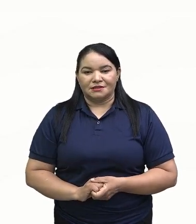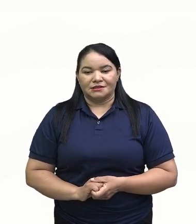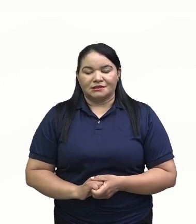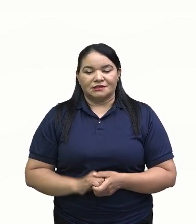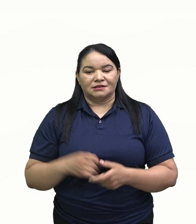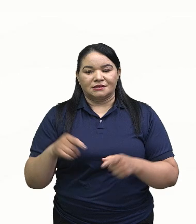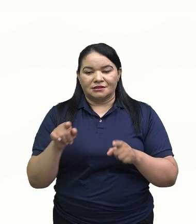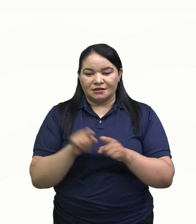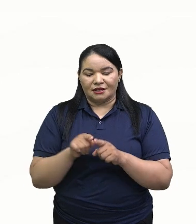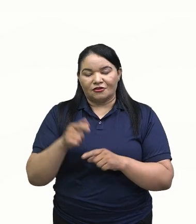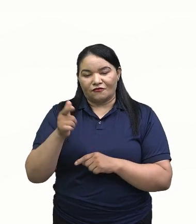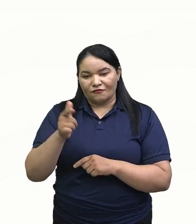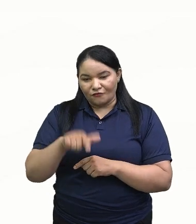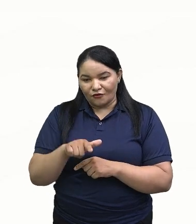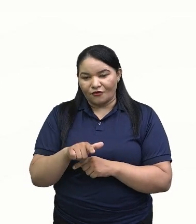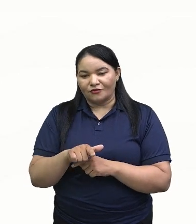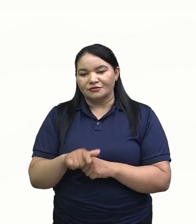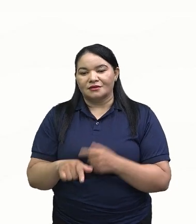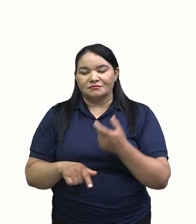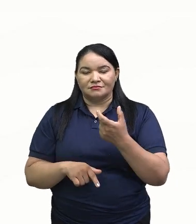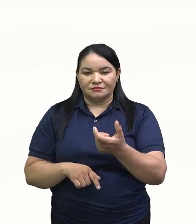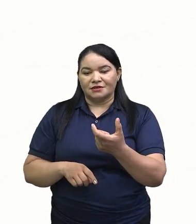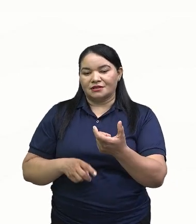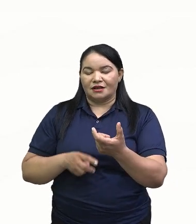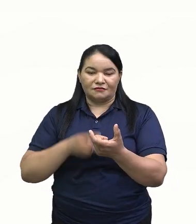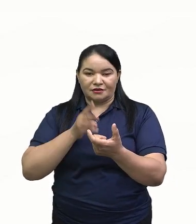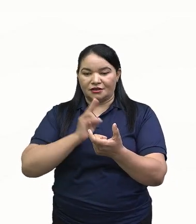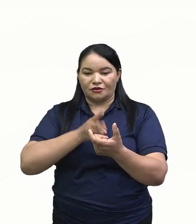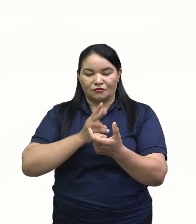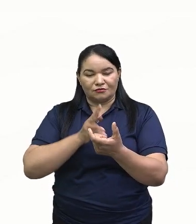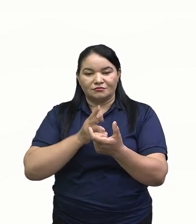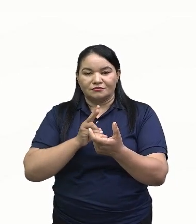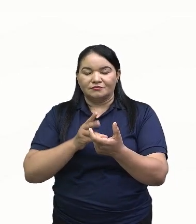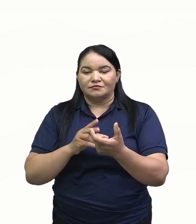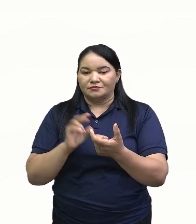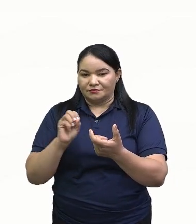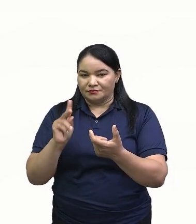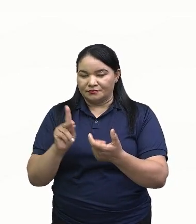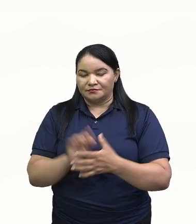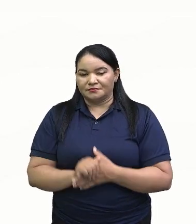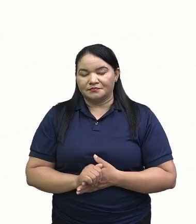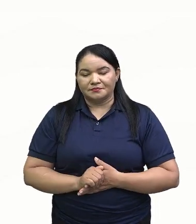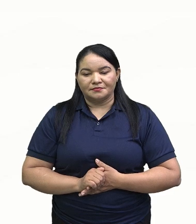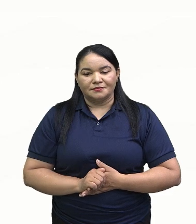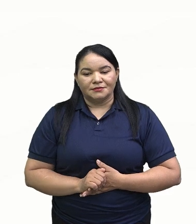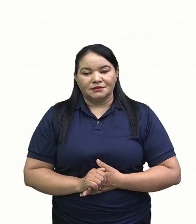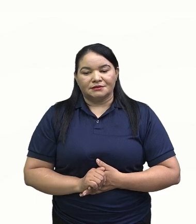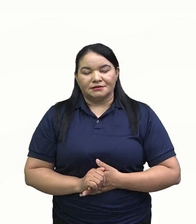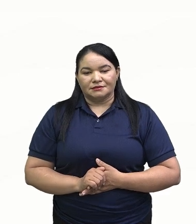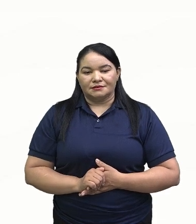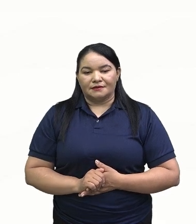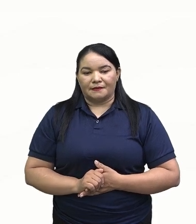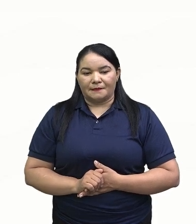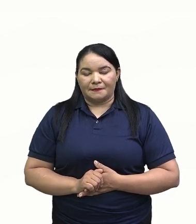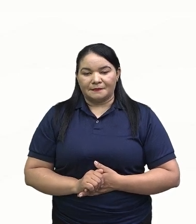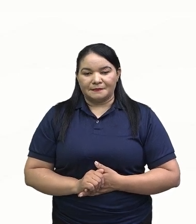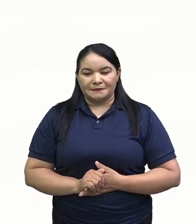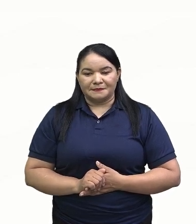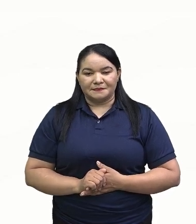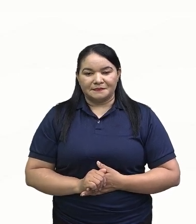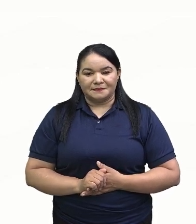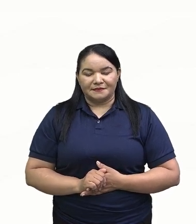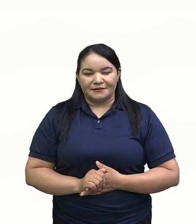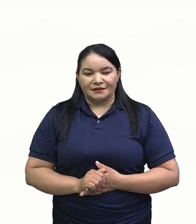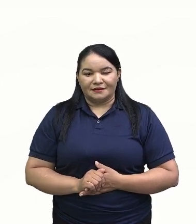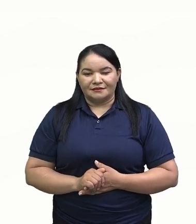volta novamente para a palavra forma, que é o radical. Então, aí a gente pode